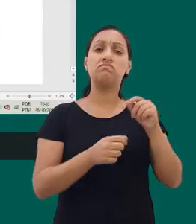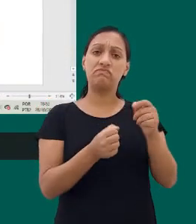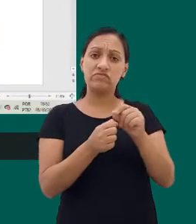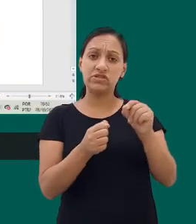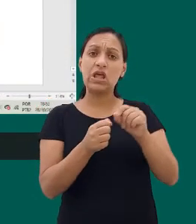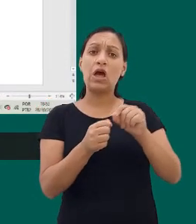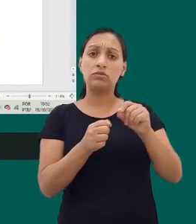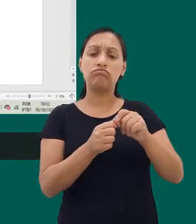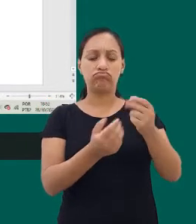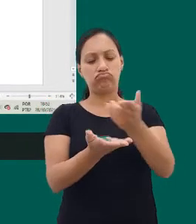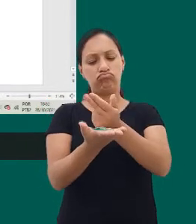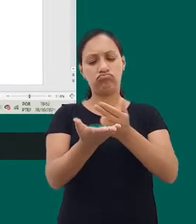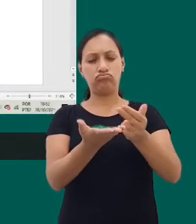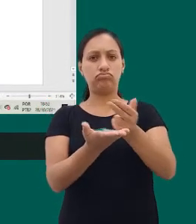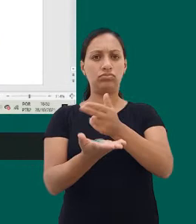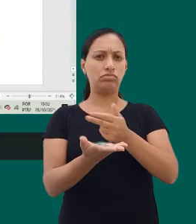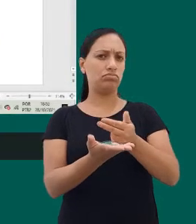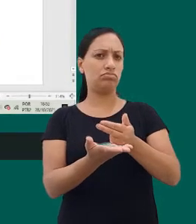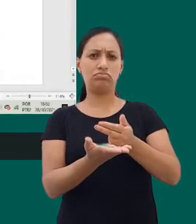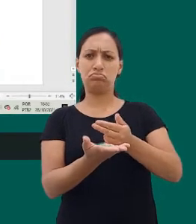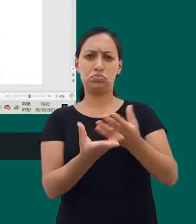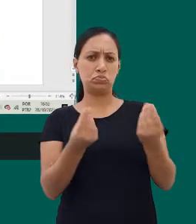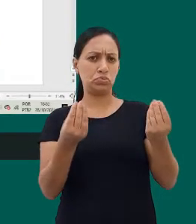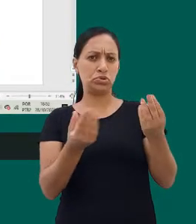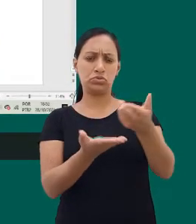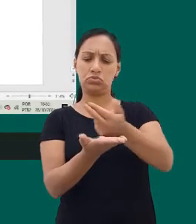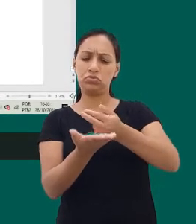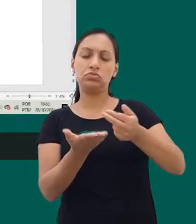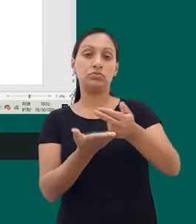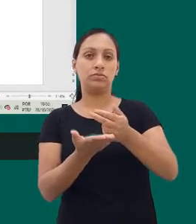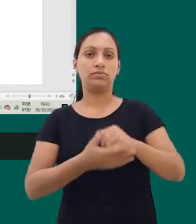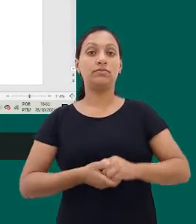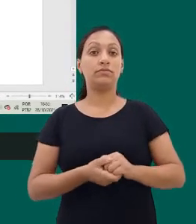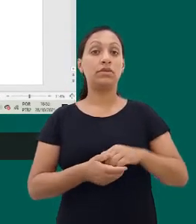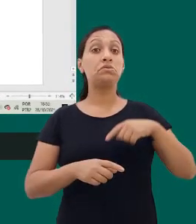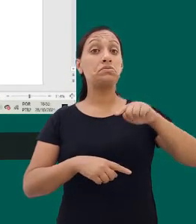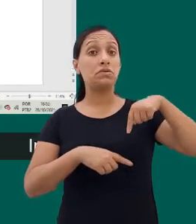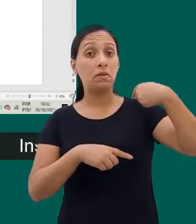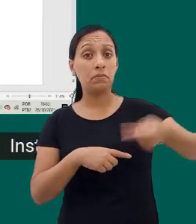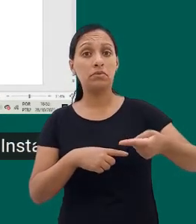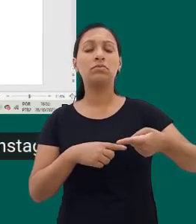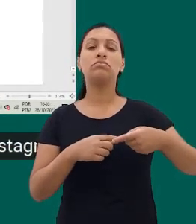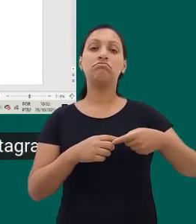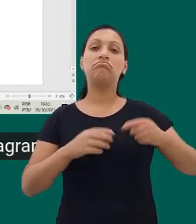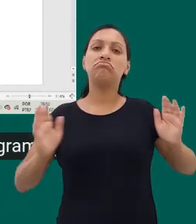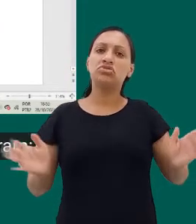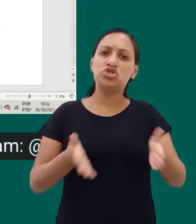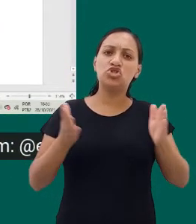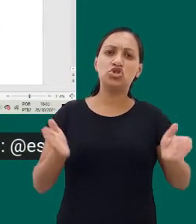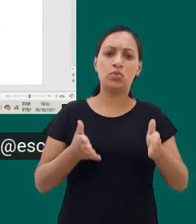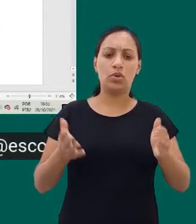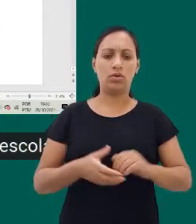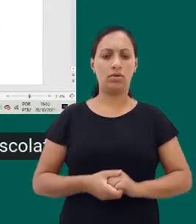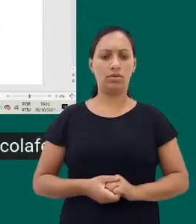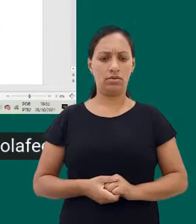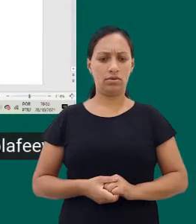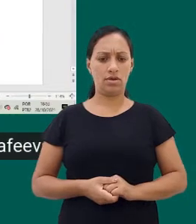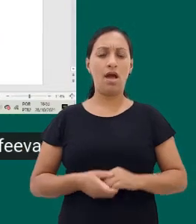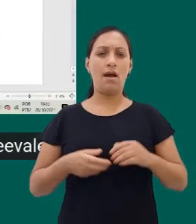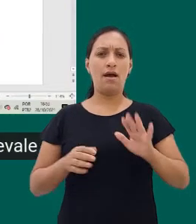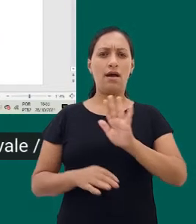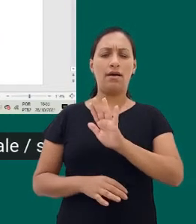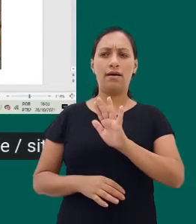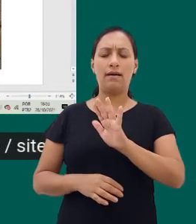de pontes. Muitos desenhos. Depois disso, a gente estimulou... Rafa, coloca em modo